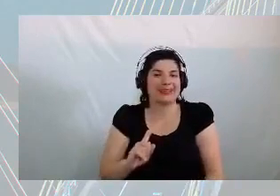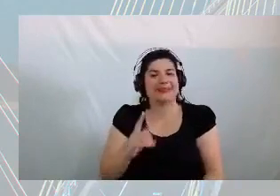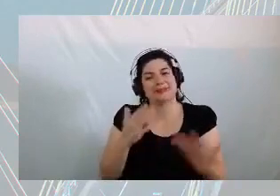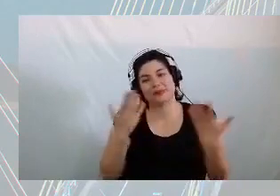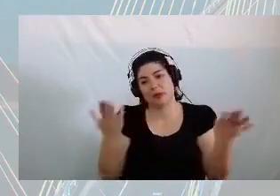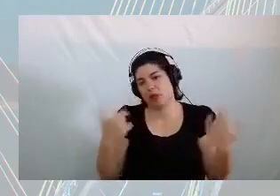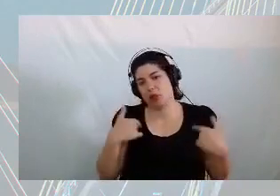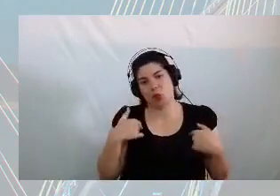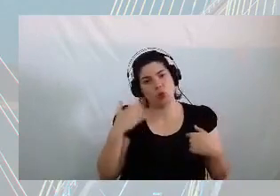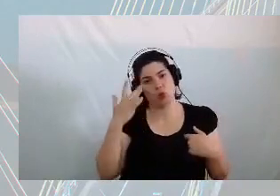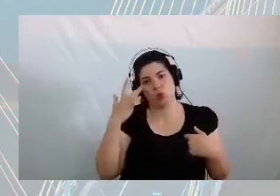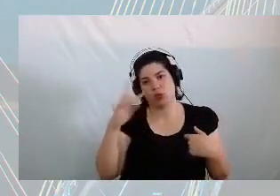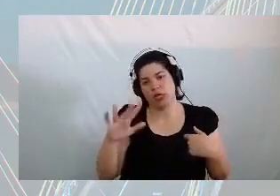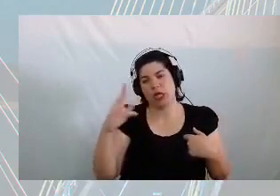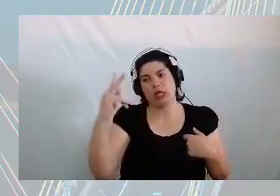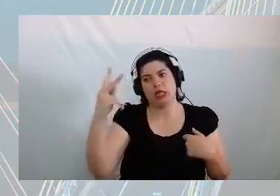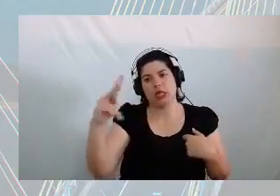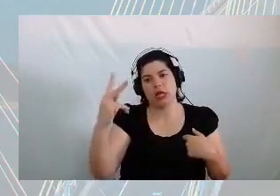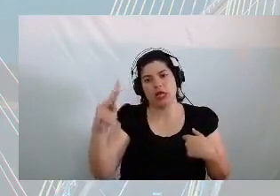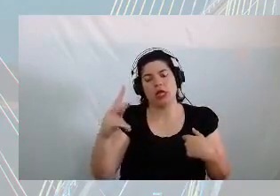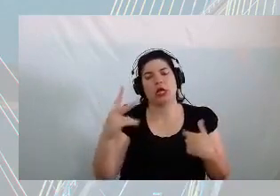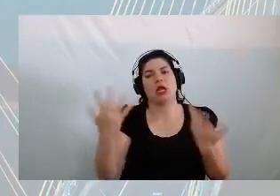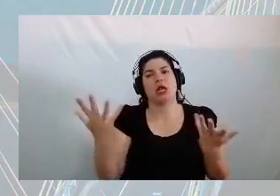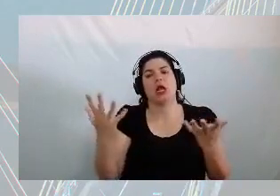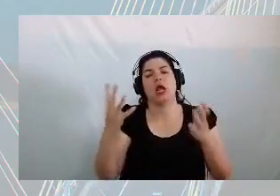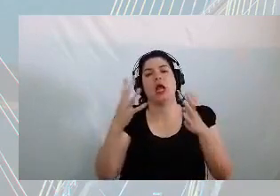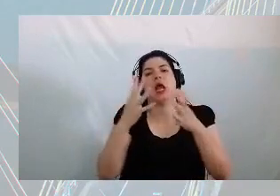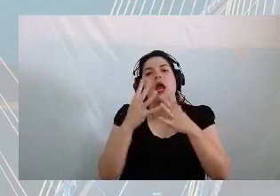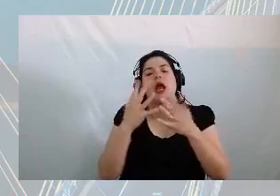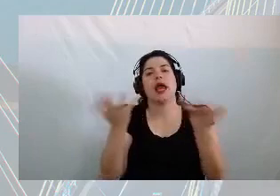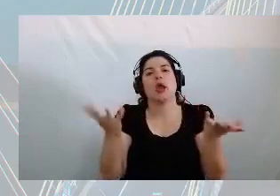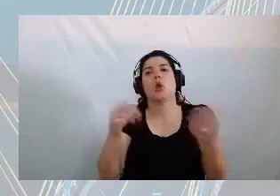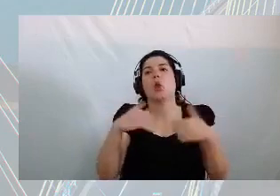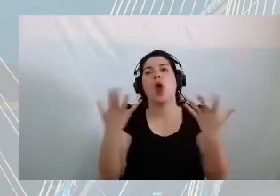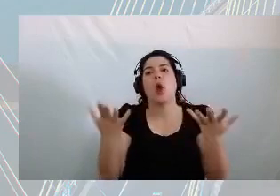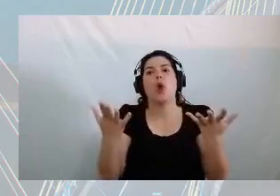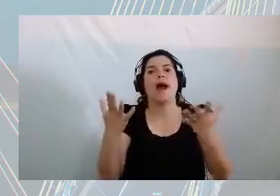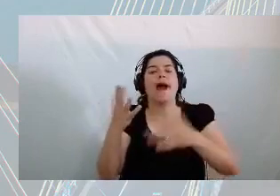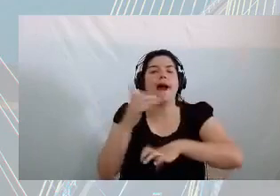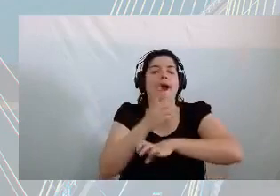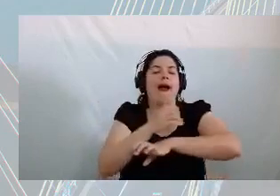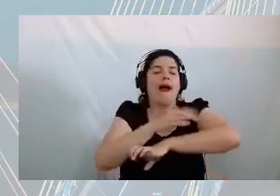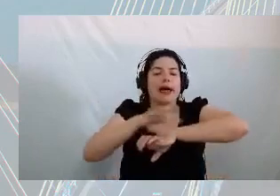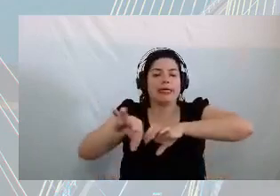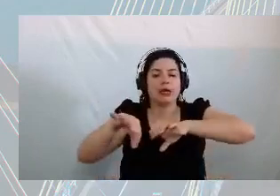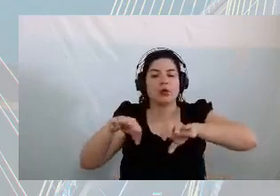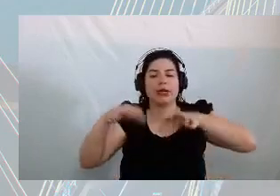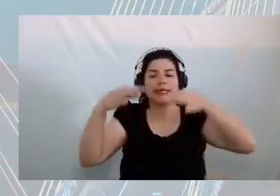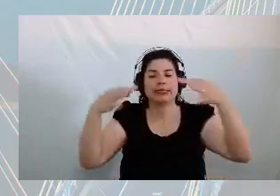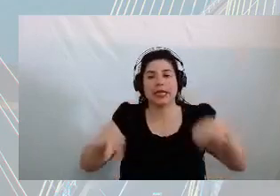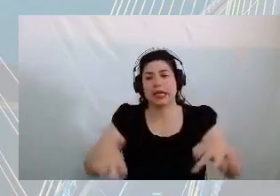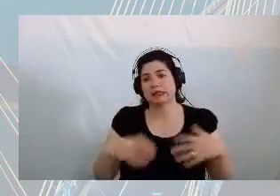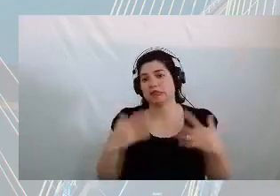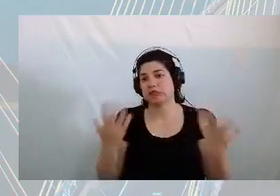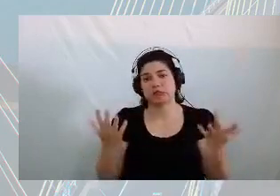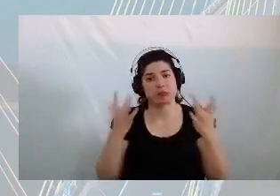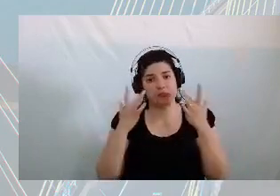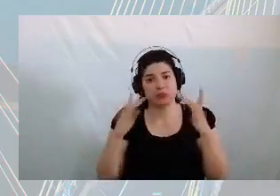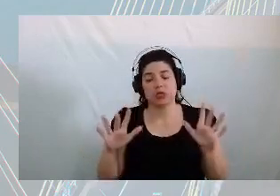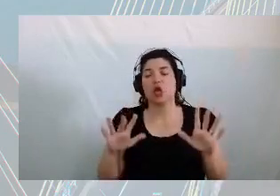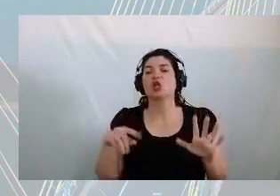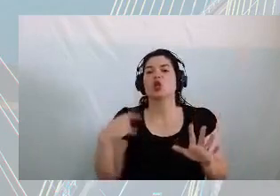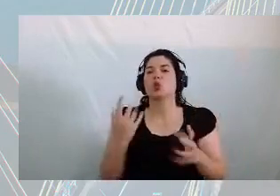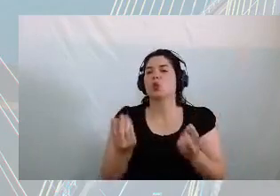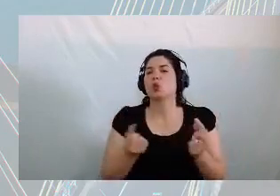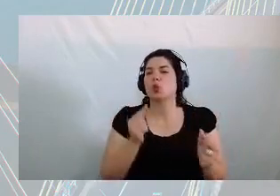qual é o caminho dele, qual é a arquitetura ideal, quais são as pessoas que ele precisa, né? Então, o que a gente busca fazer, naturalmente, é partir da